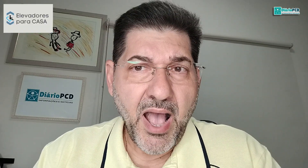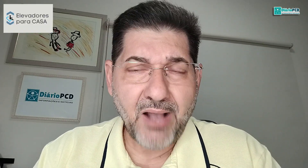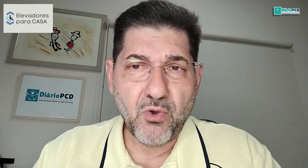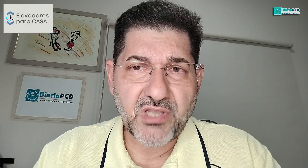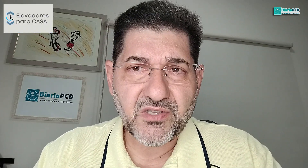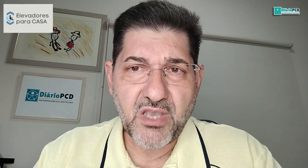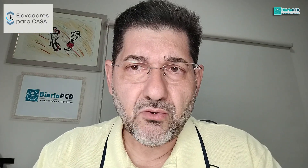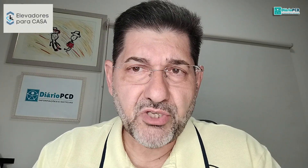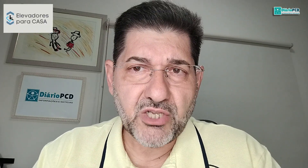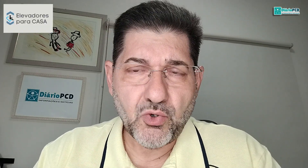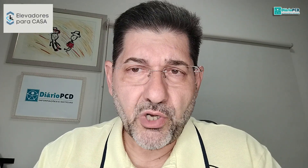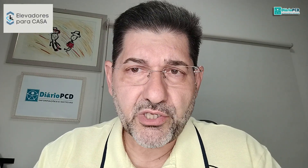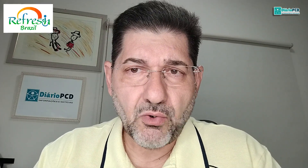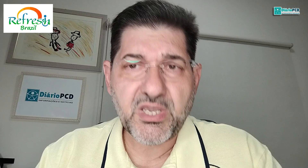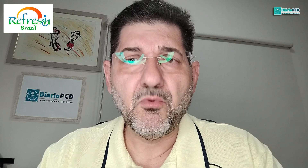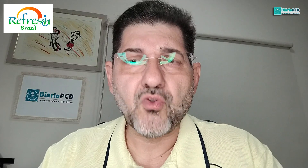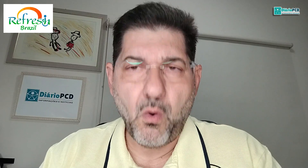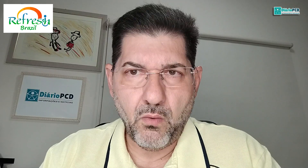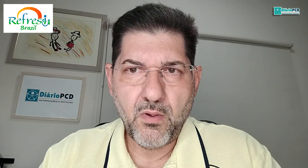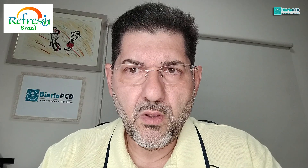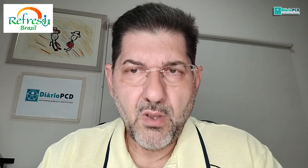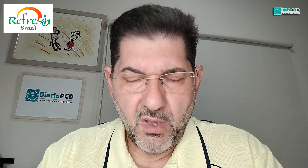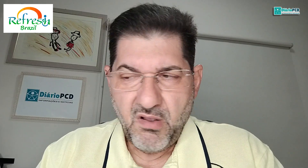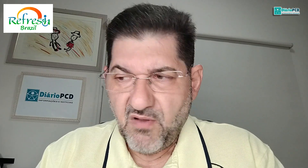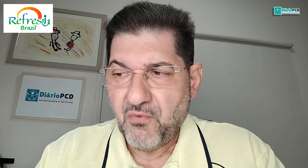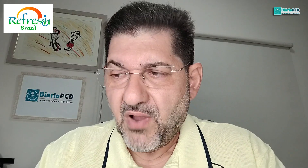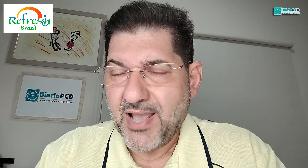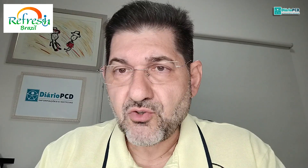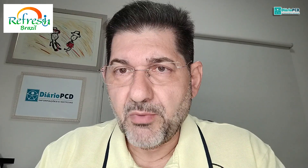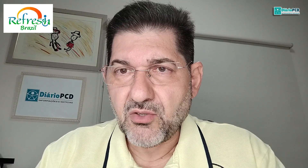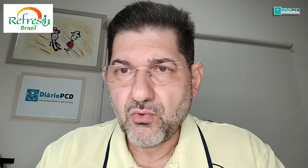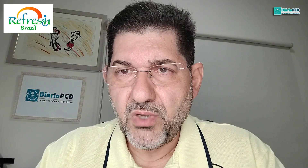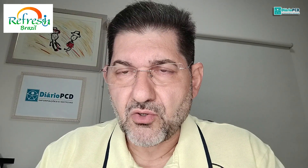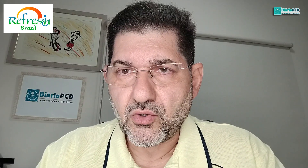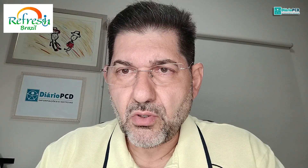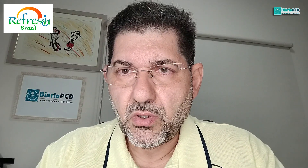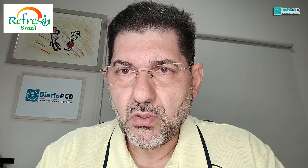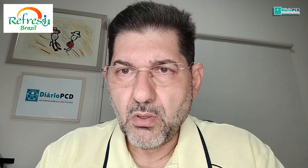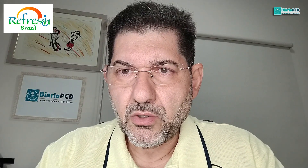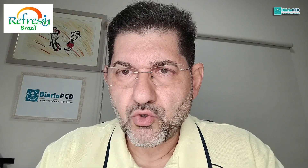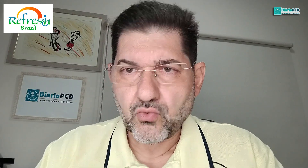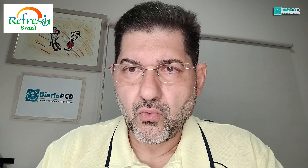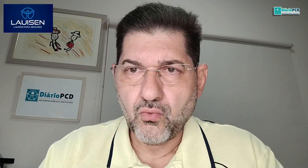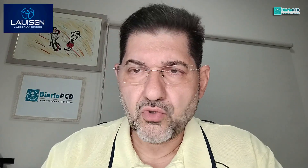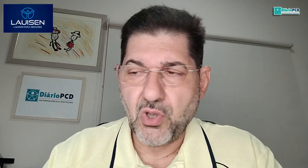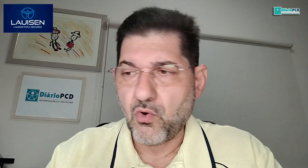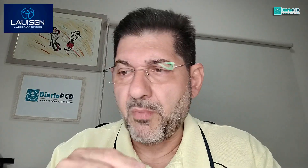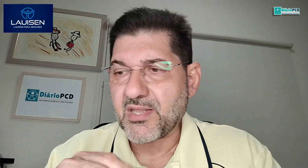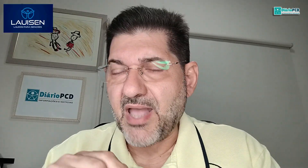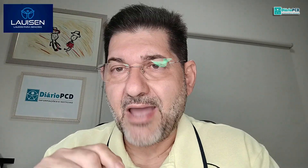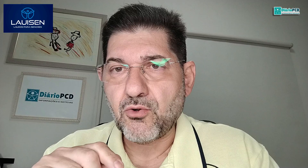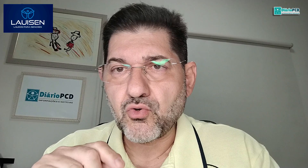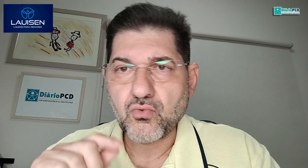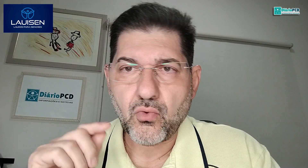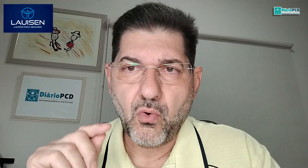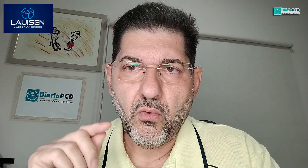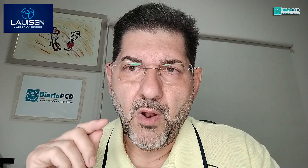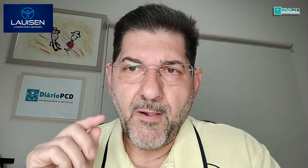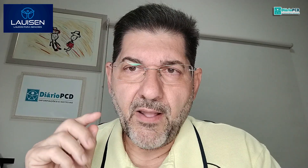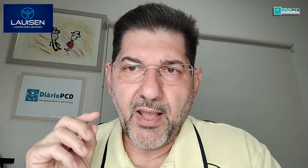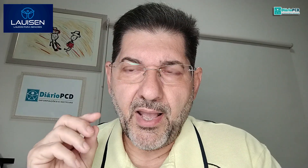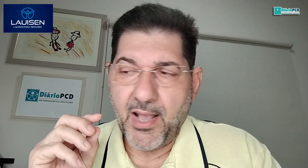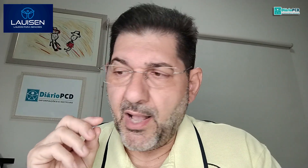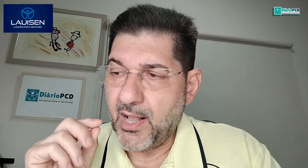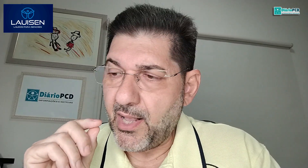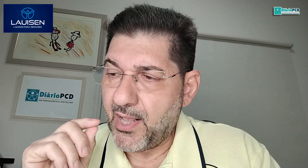que aconteceu no dia de hoje? O que mudou? Vamos falar sobre tudo isso, junto com o seu comentário, junto